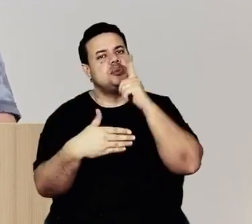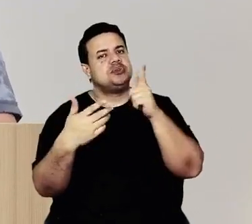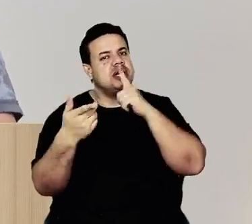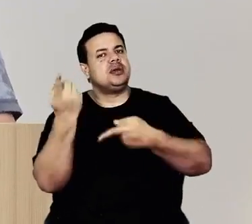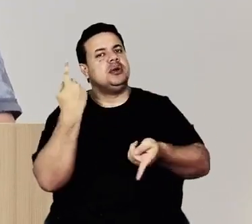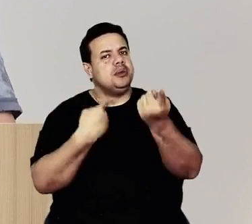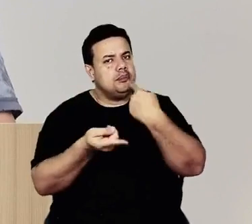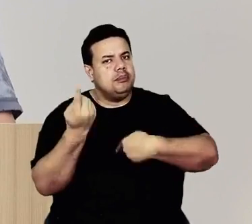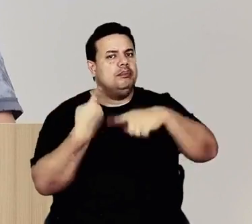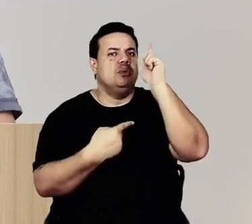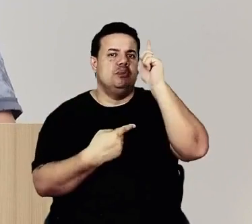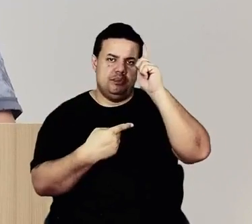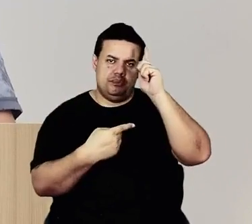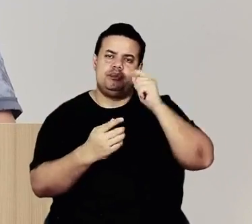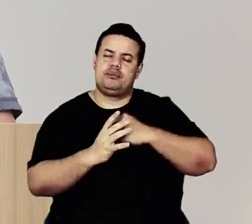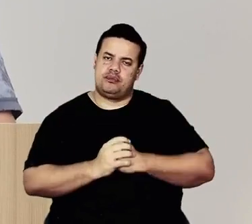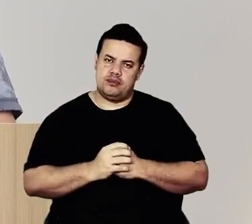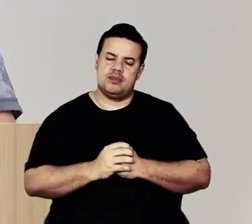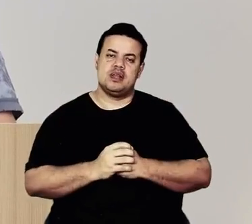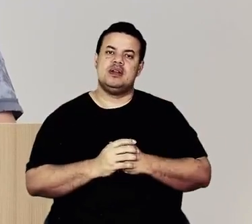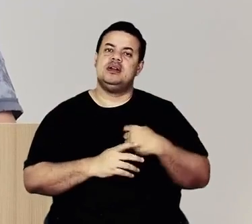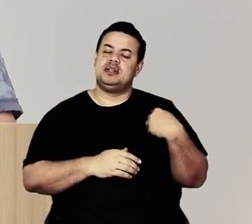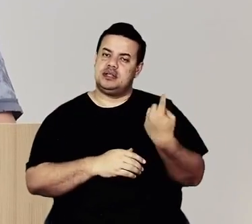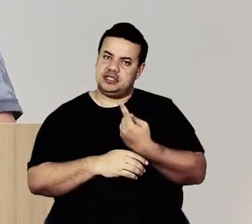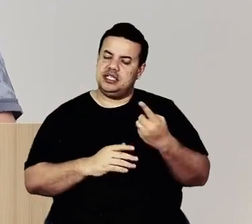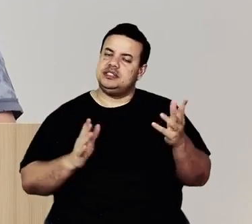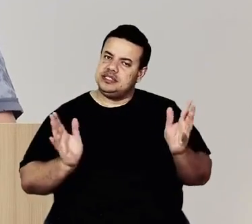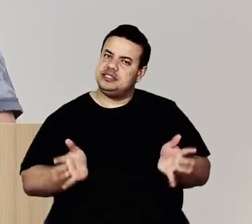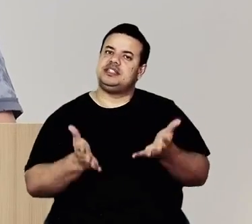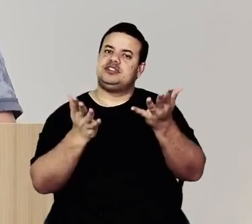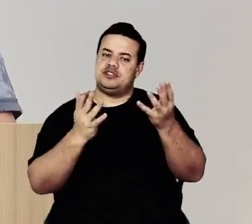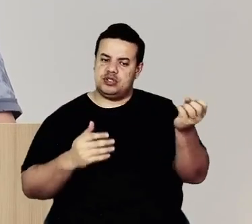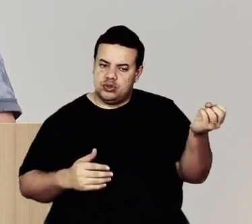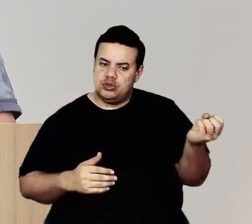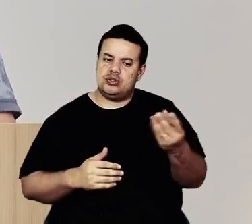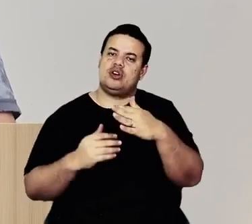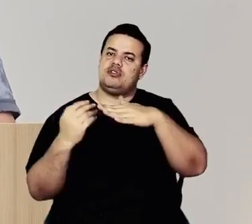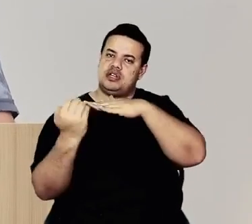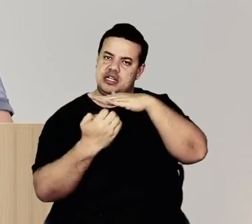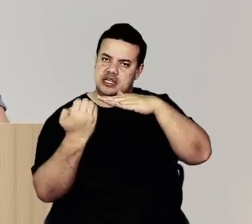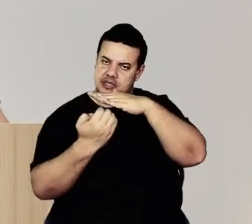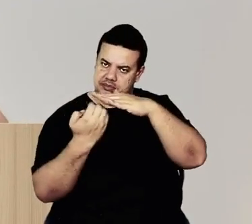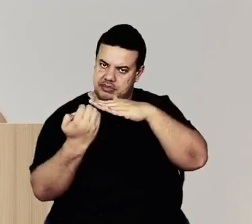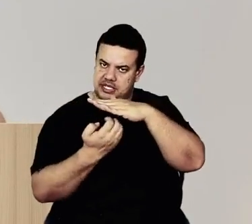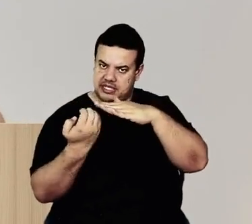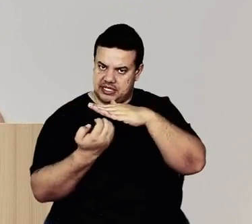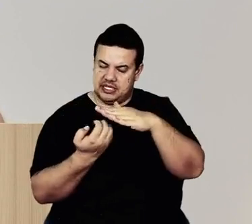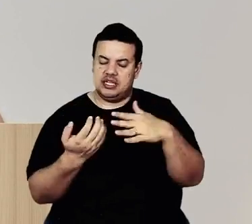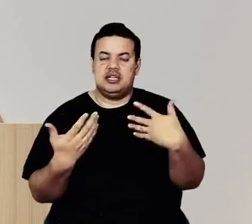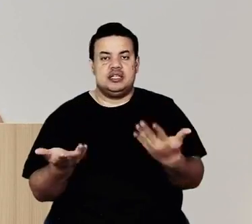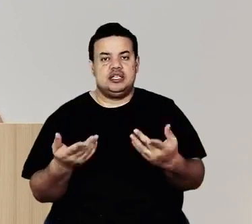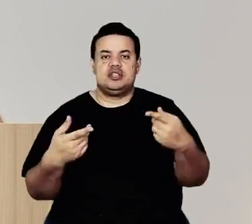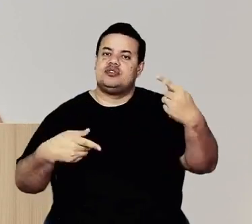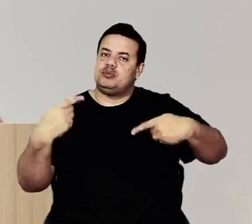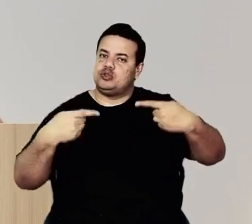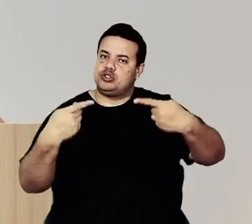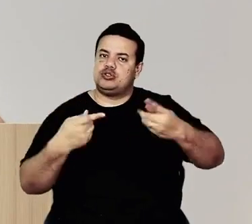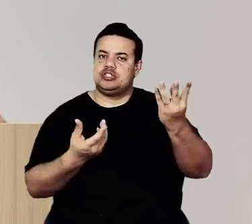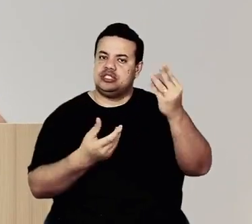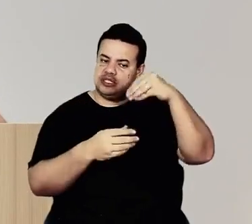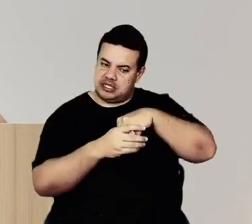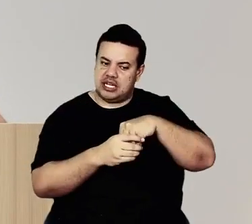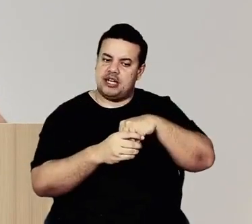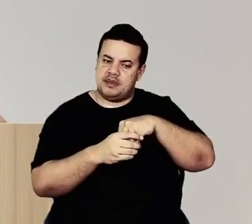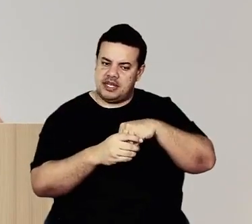consequentemente incentivando outras novas empresas isso nós vamos discutir ainda internamente mas só para deixar bem